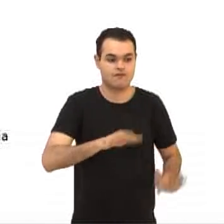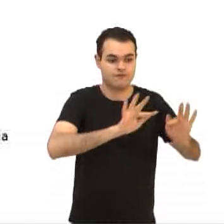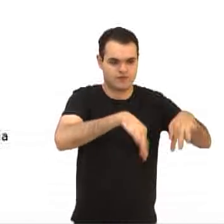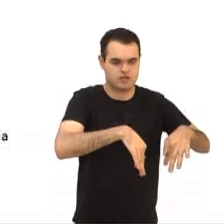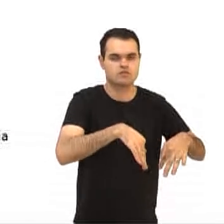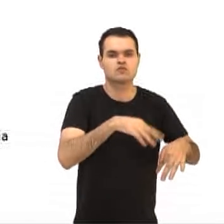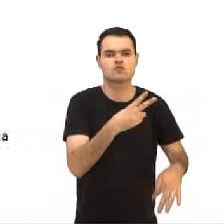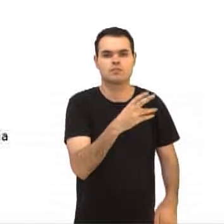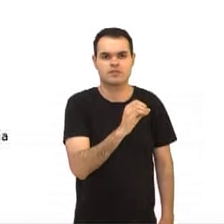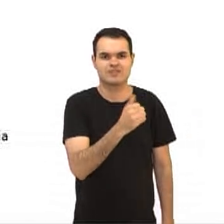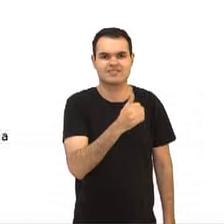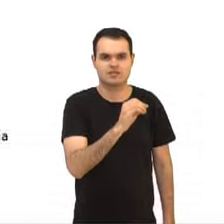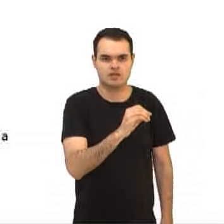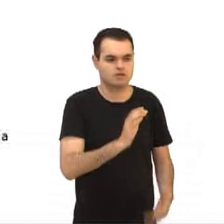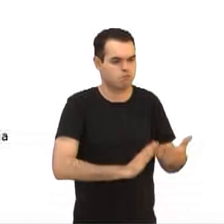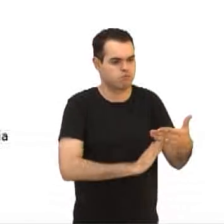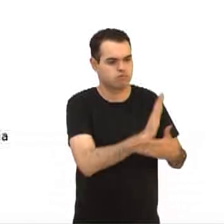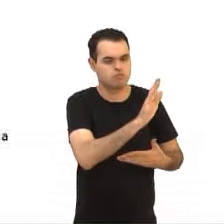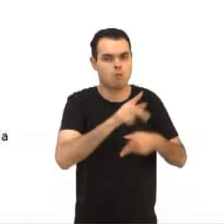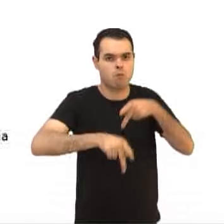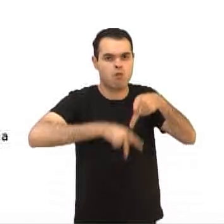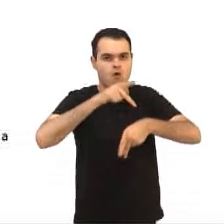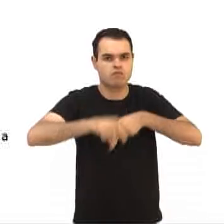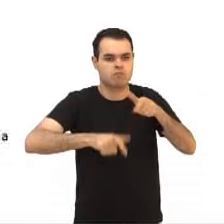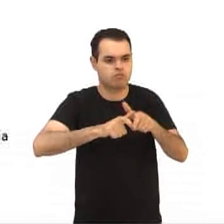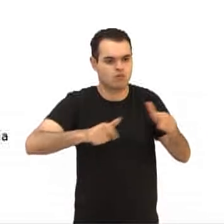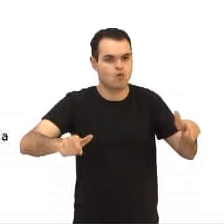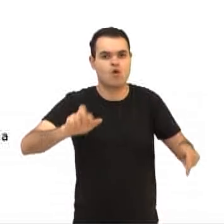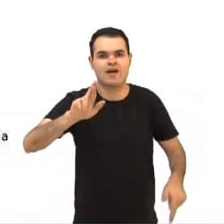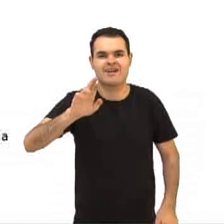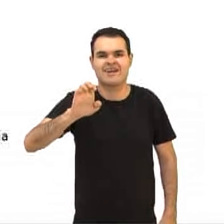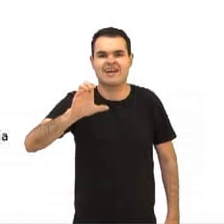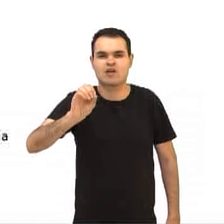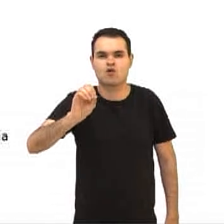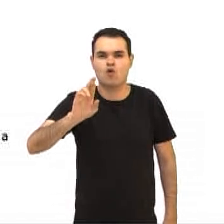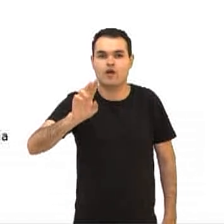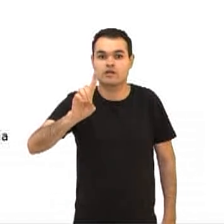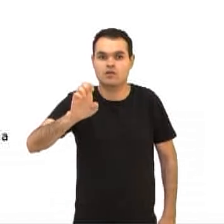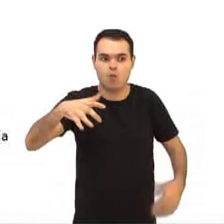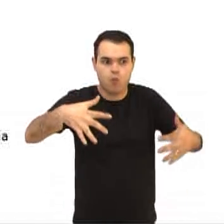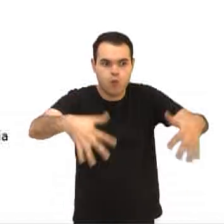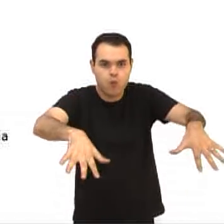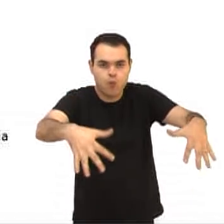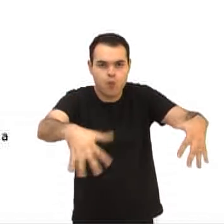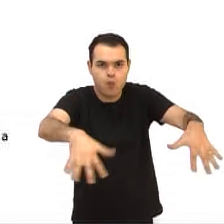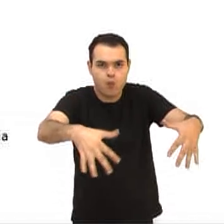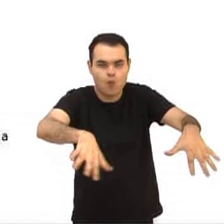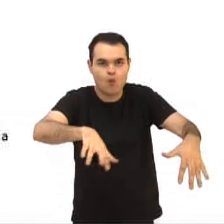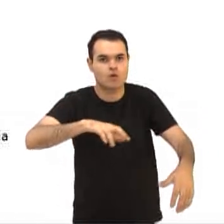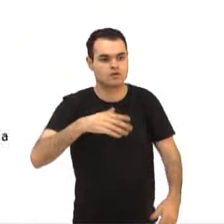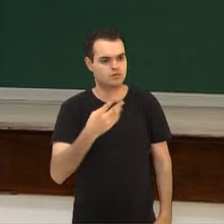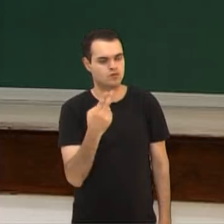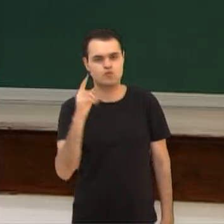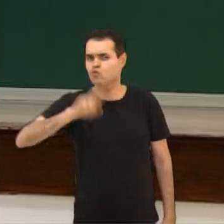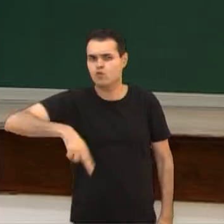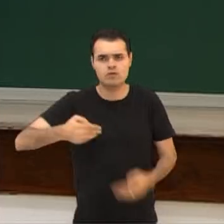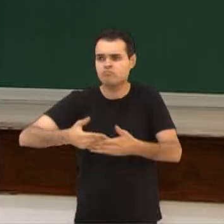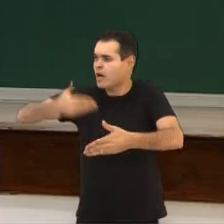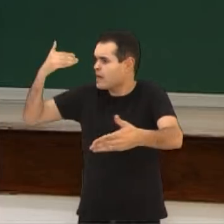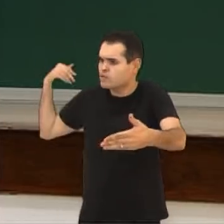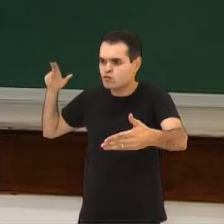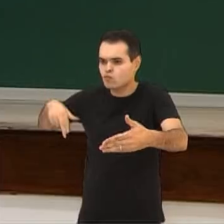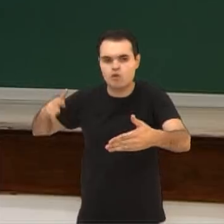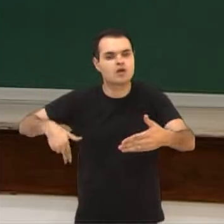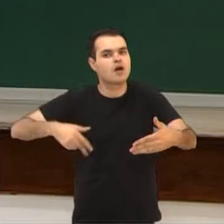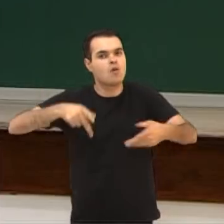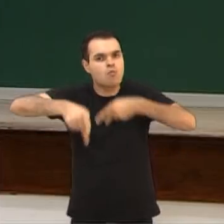final de 2010 com uma aprovação popular recorde. Nunca um presidente havia tido tanta aprovação